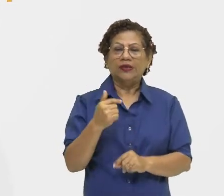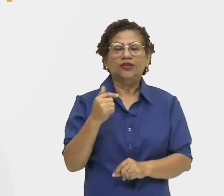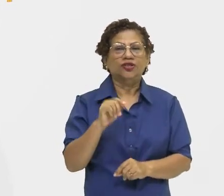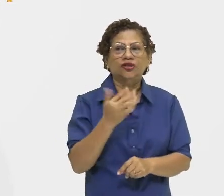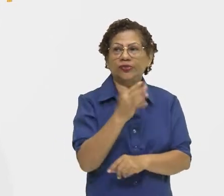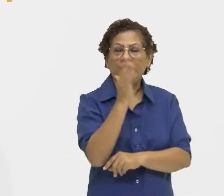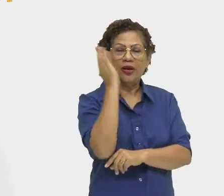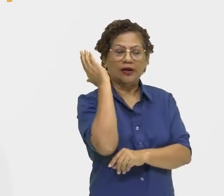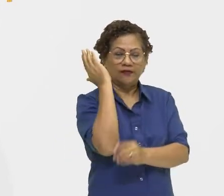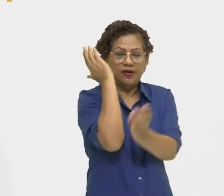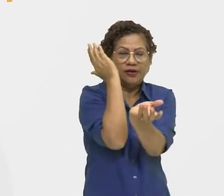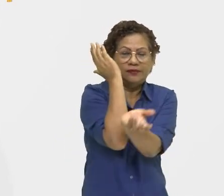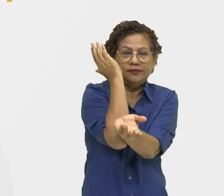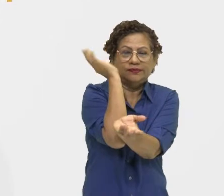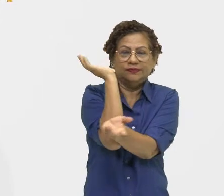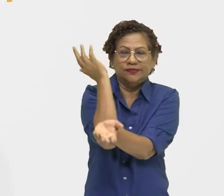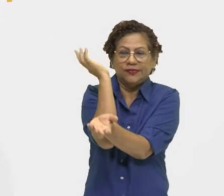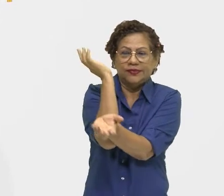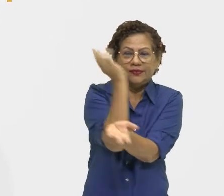de cores